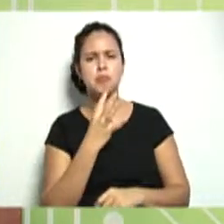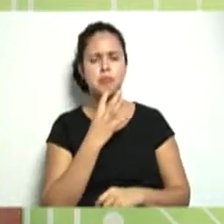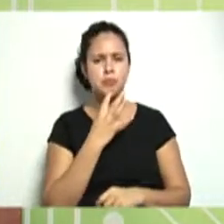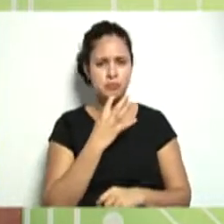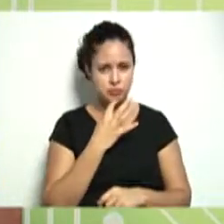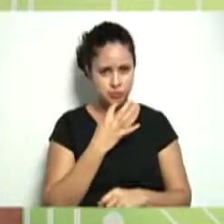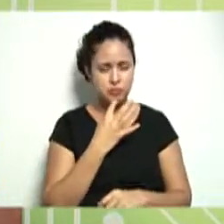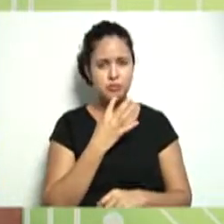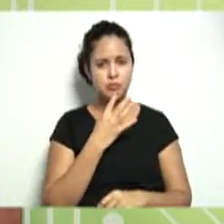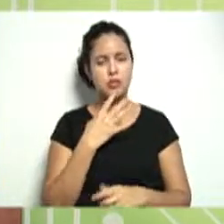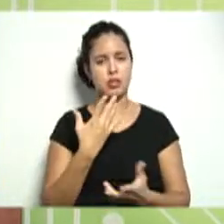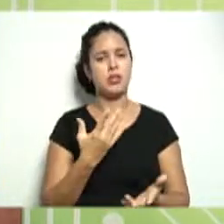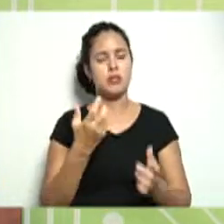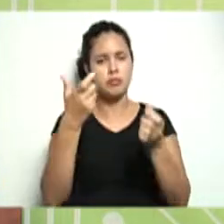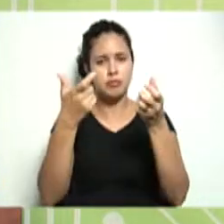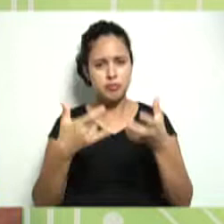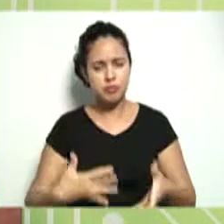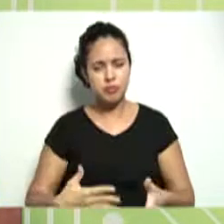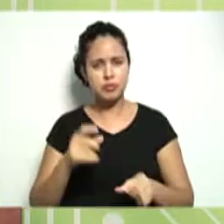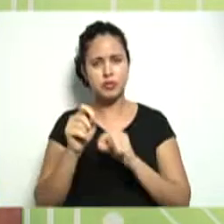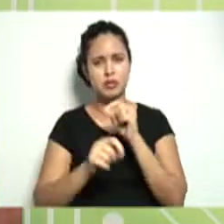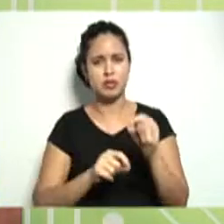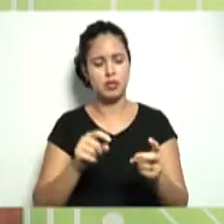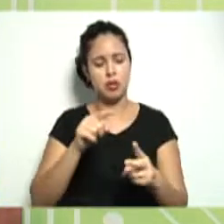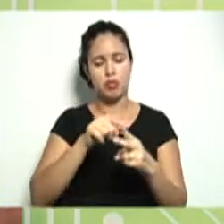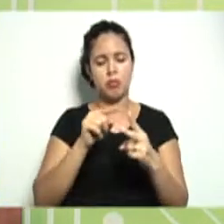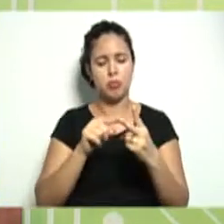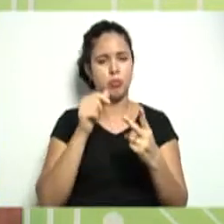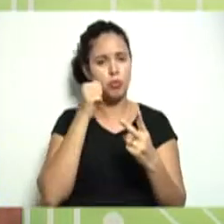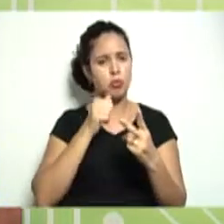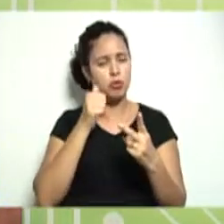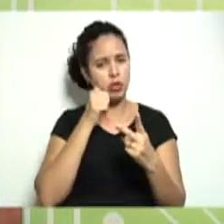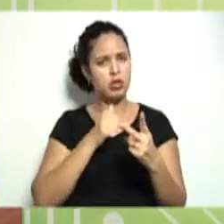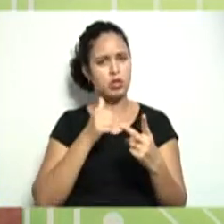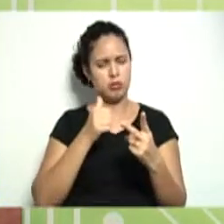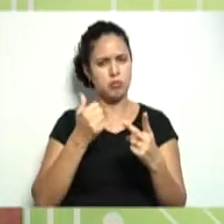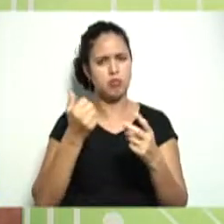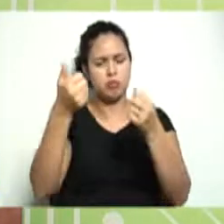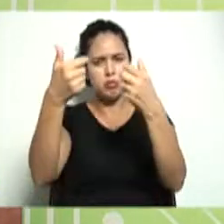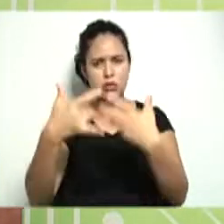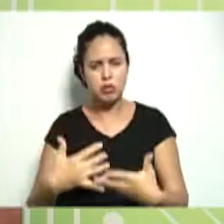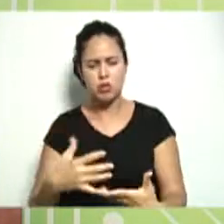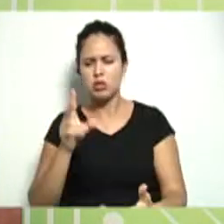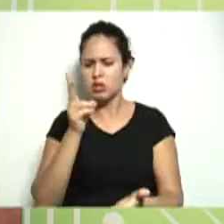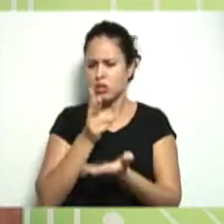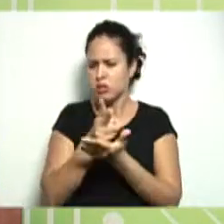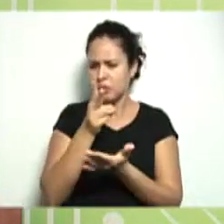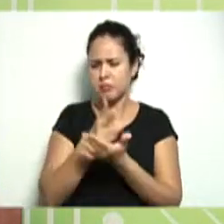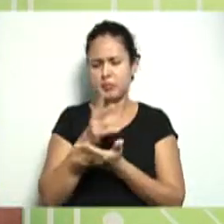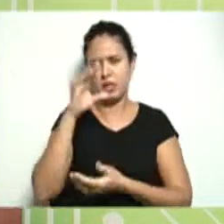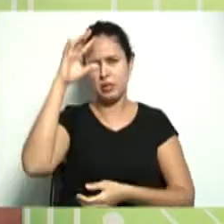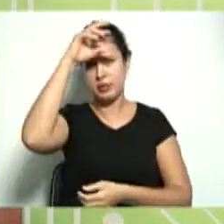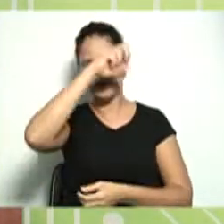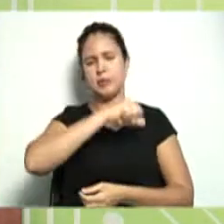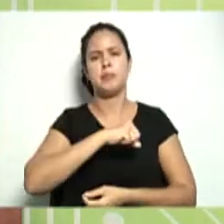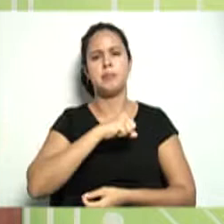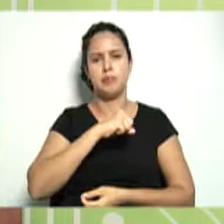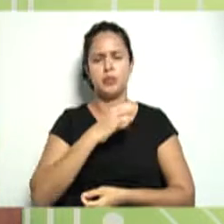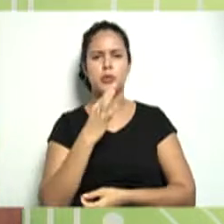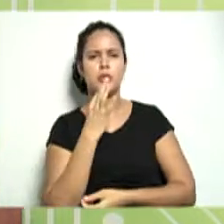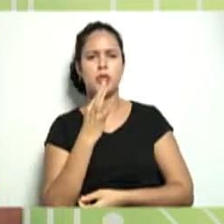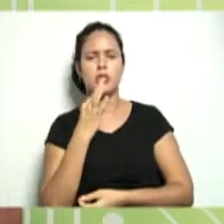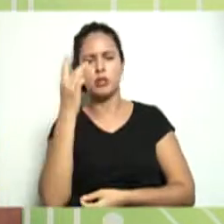tanto que elas relatam que elas estão aprendendo, que elas estão sempre aprendendo, né? Que